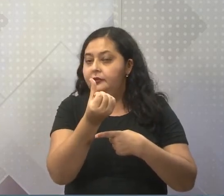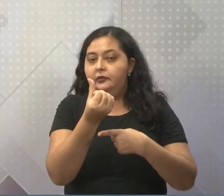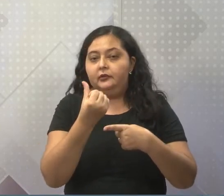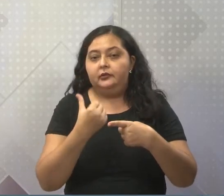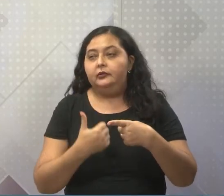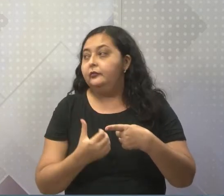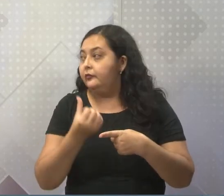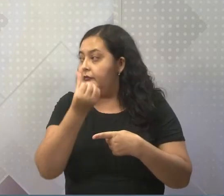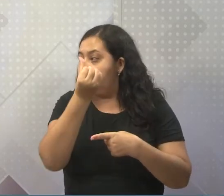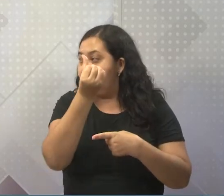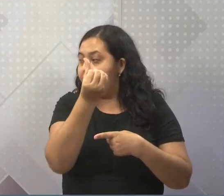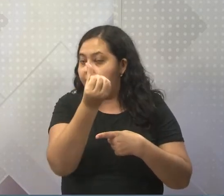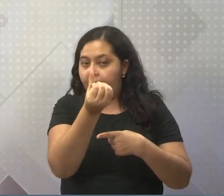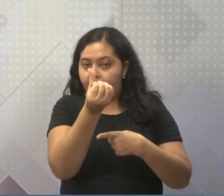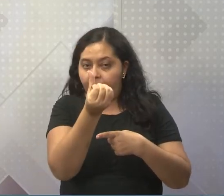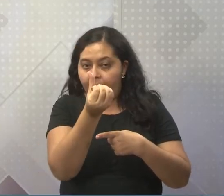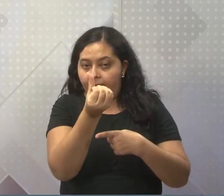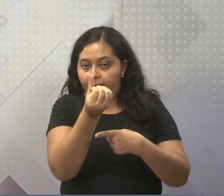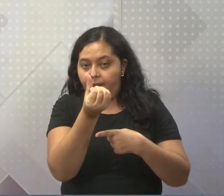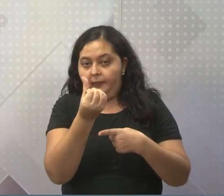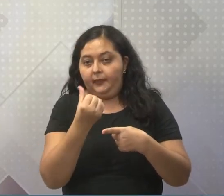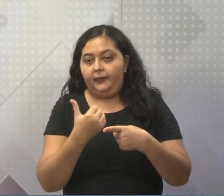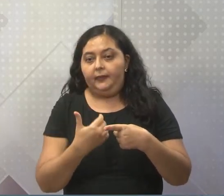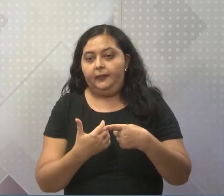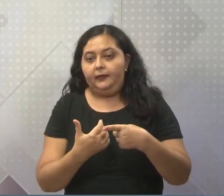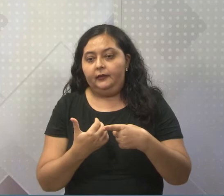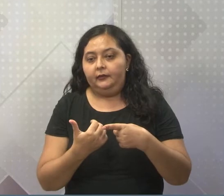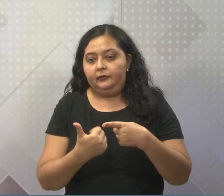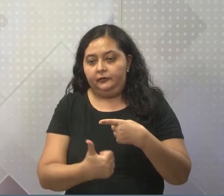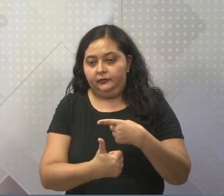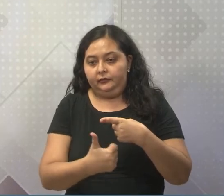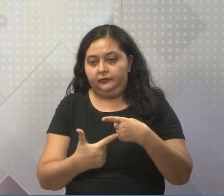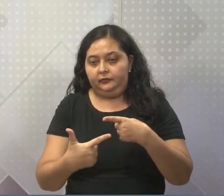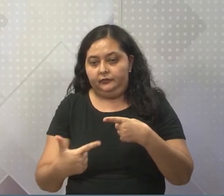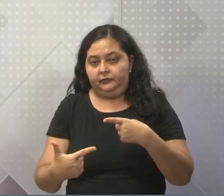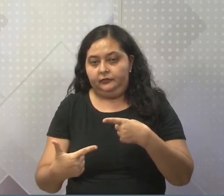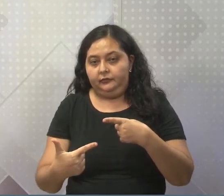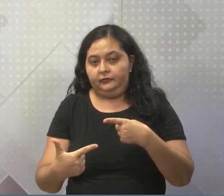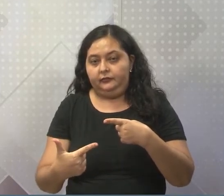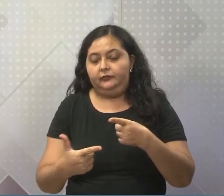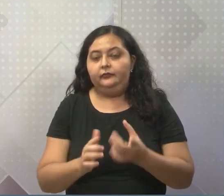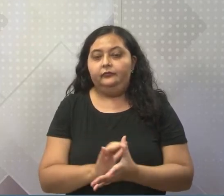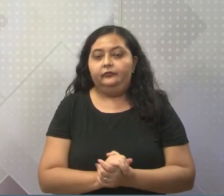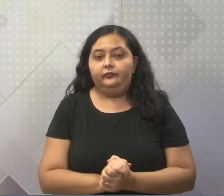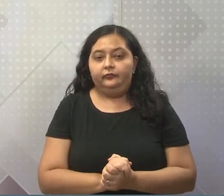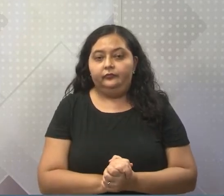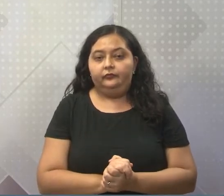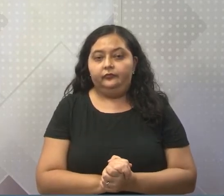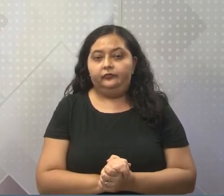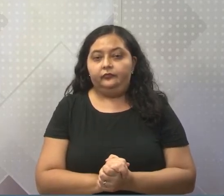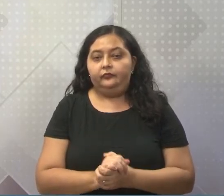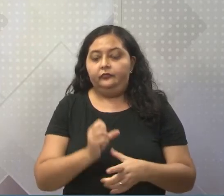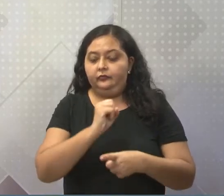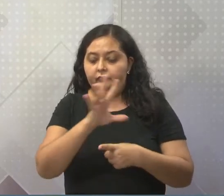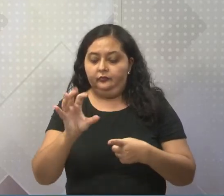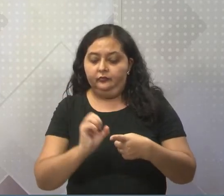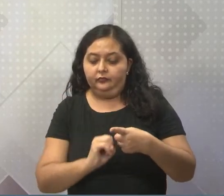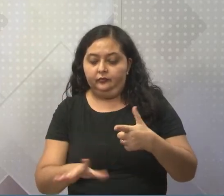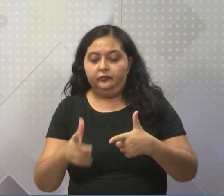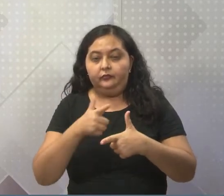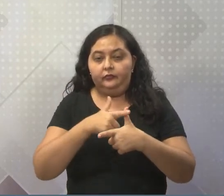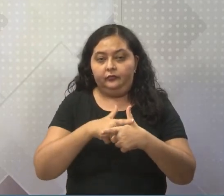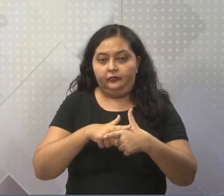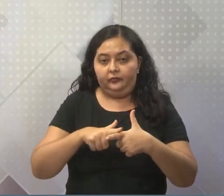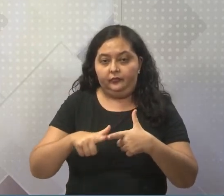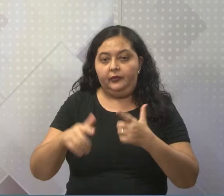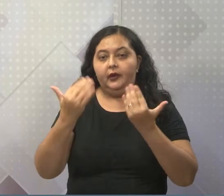Se eu tenho a fração 6 dozeavos, eu quero uma fração equivalente através da divisão. Está lá